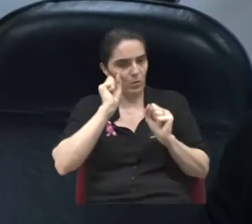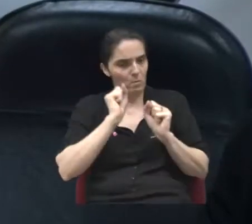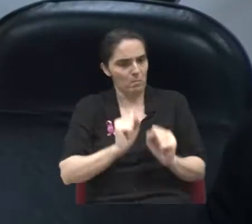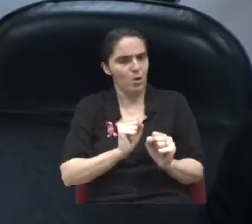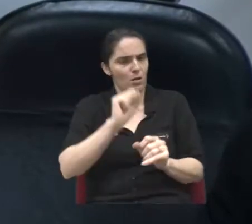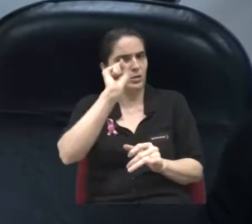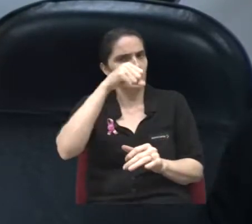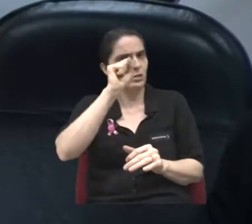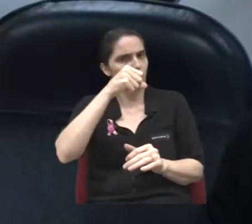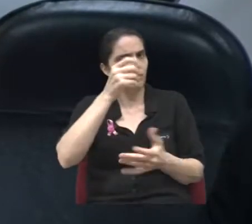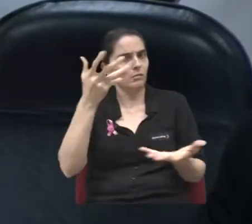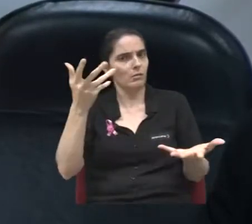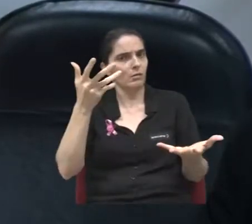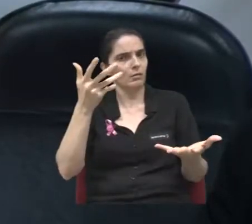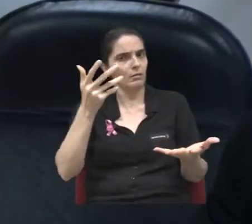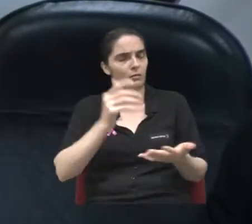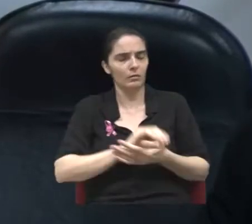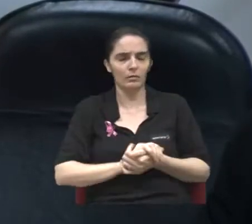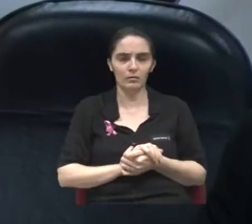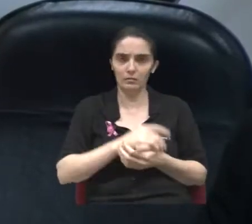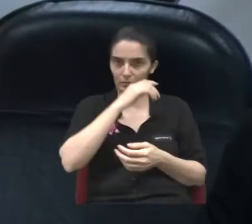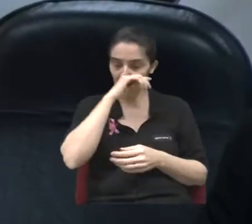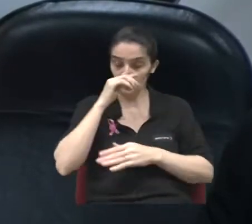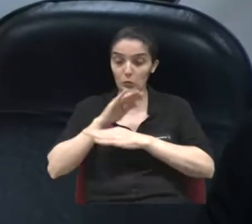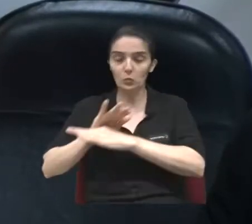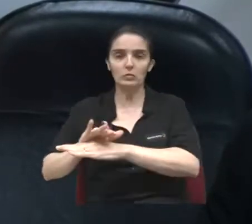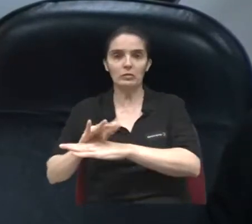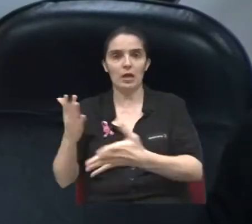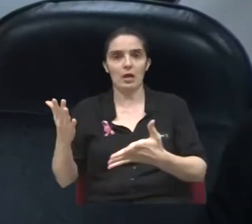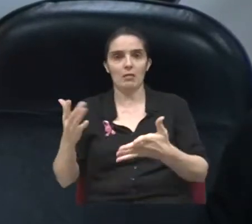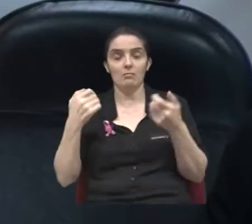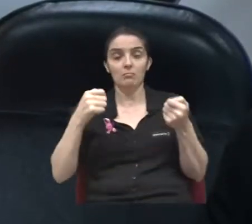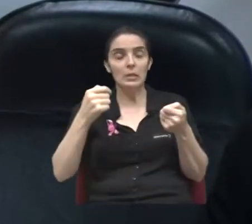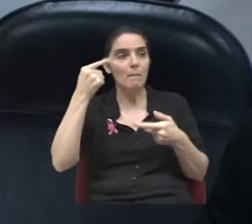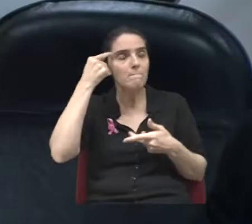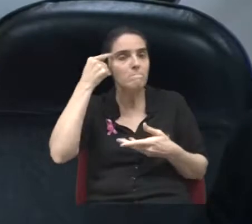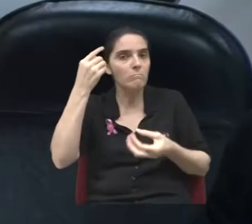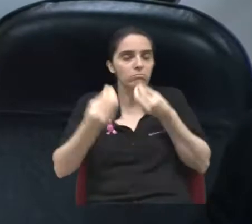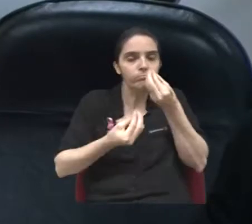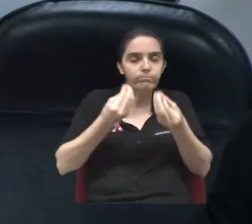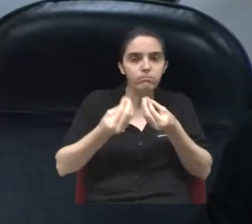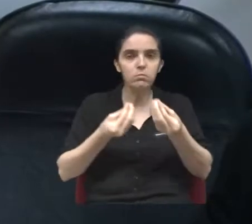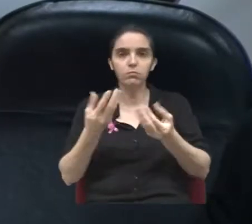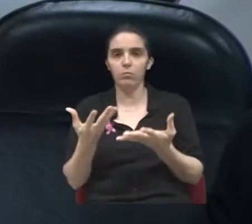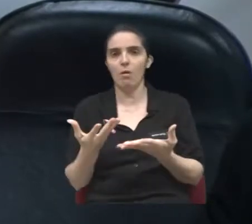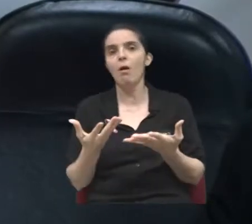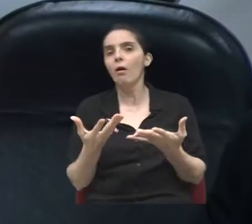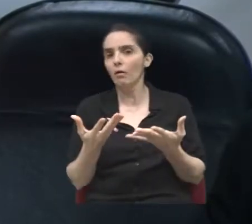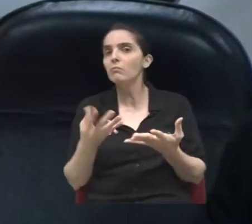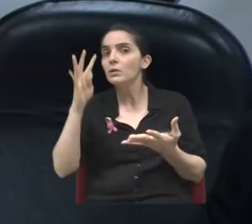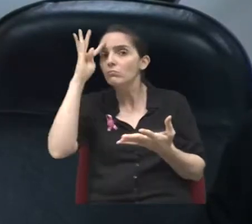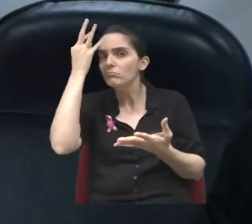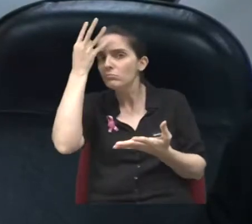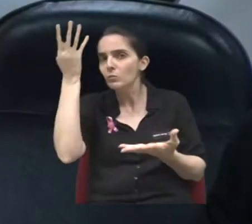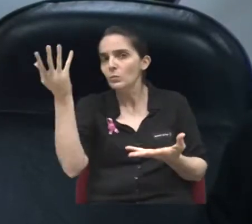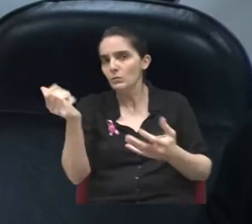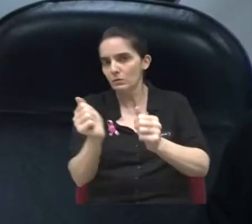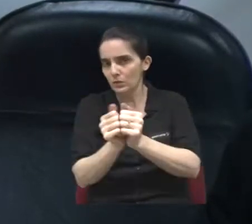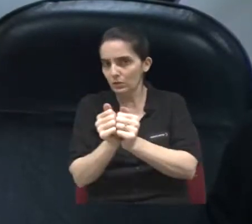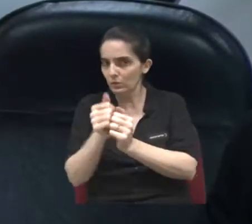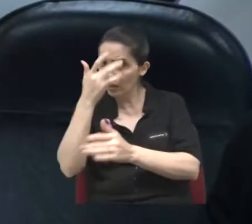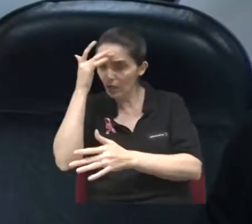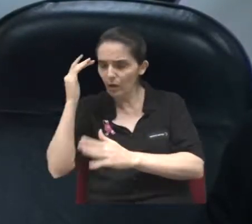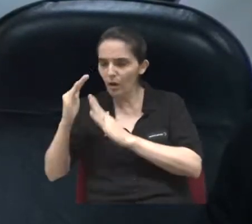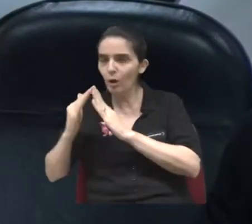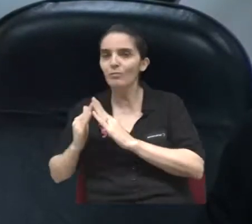é parte disso, não é? Ela tem que criar aí uma situação, não é, para resolver junto com esses moradores. Sim, é isso